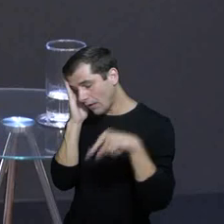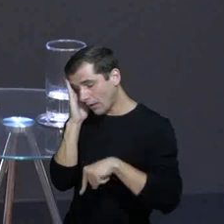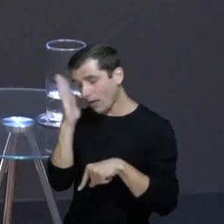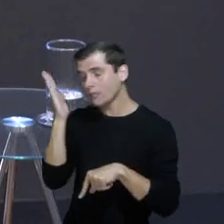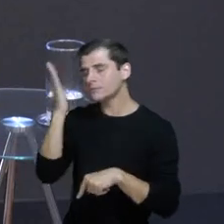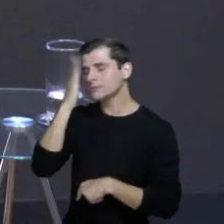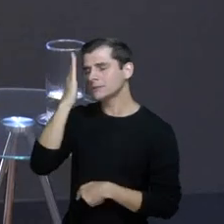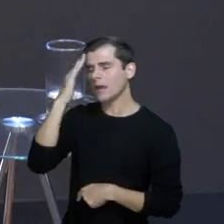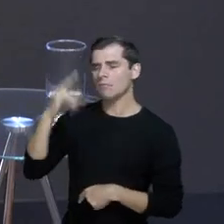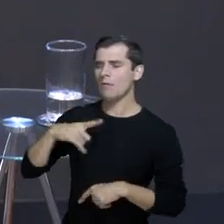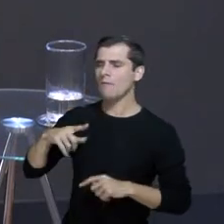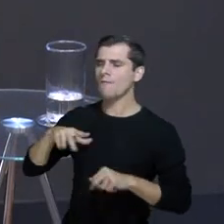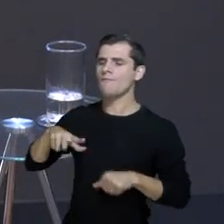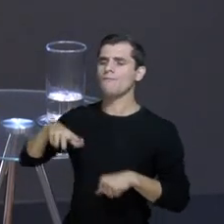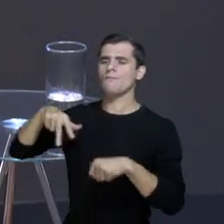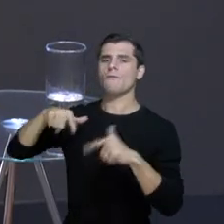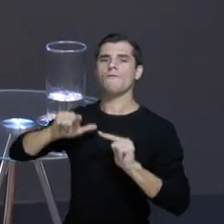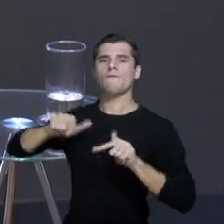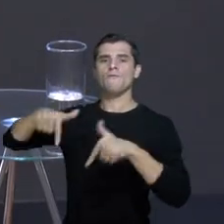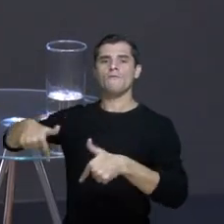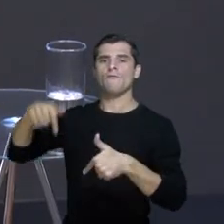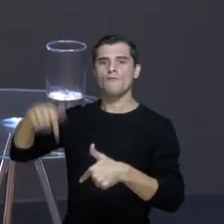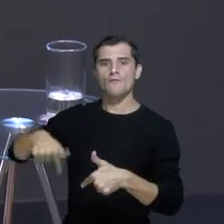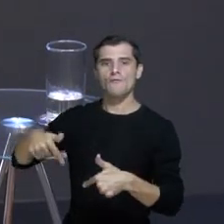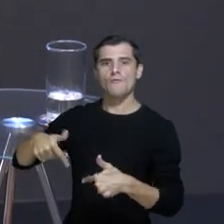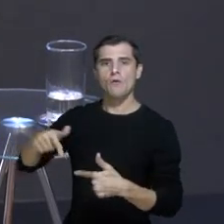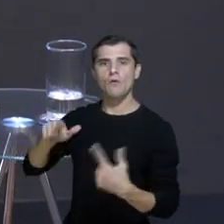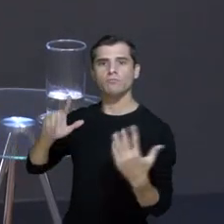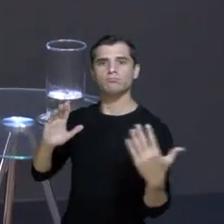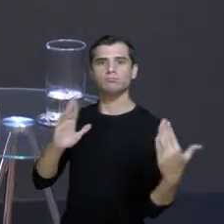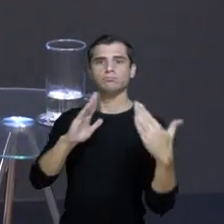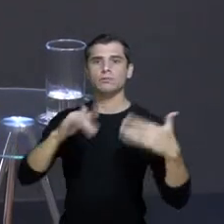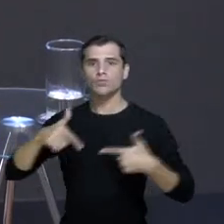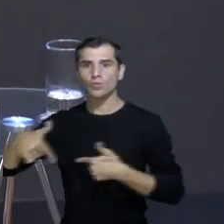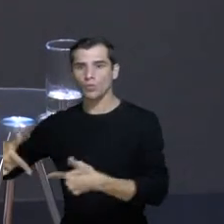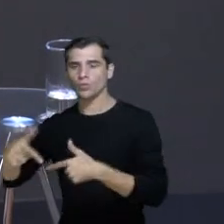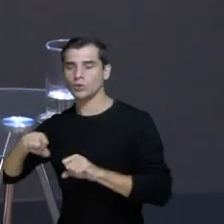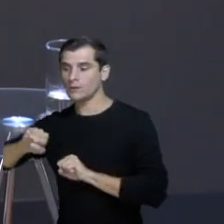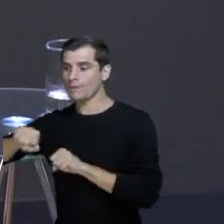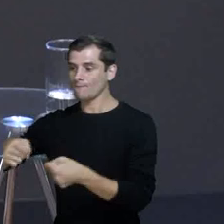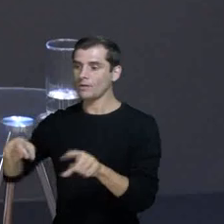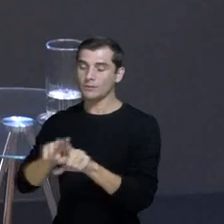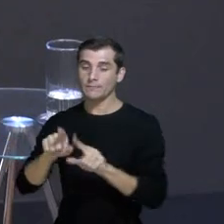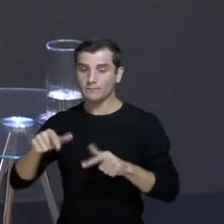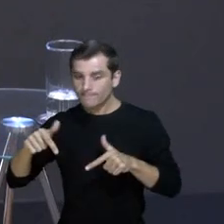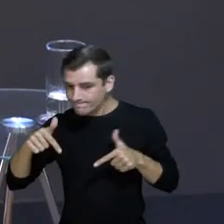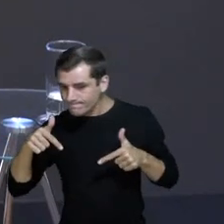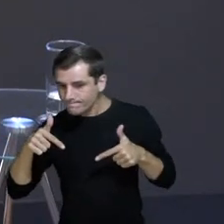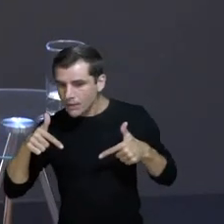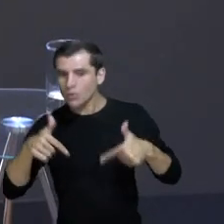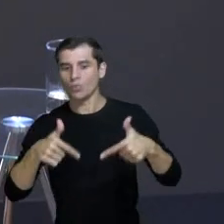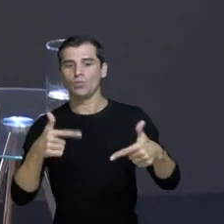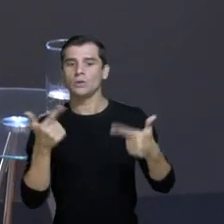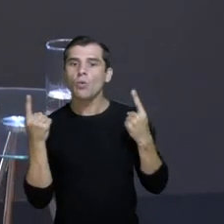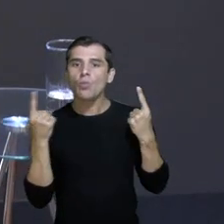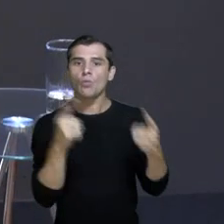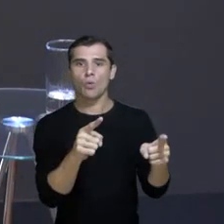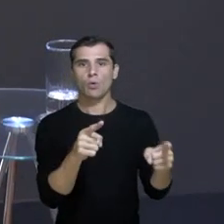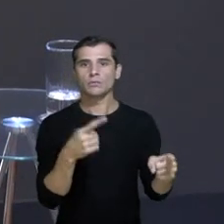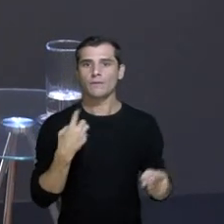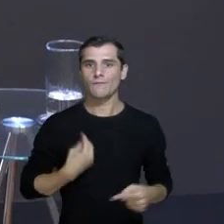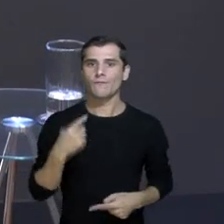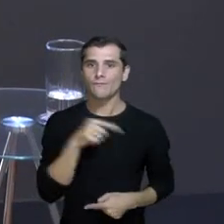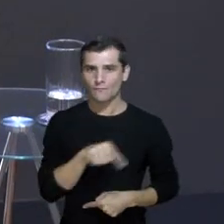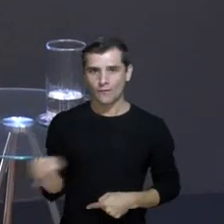é forte para lutar contra isso para se defender disso e para lutar contra né